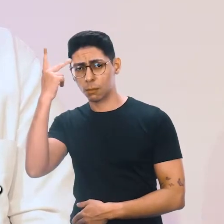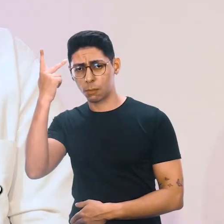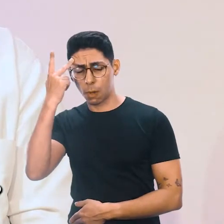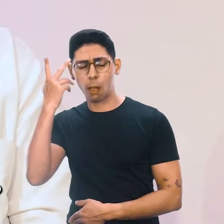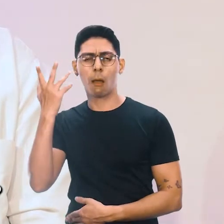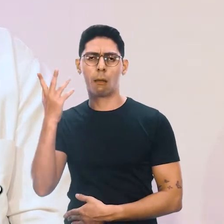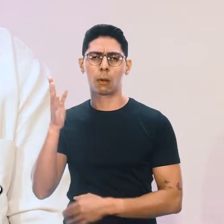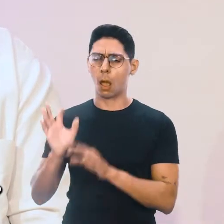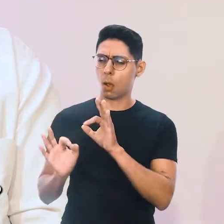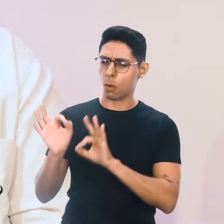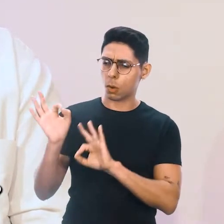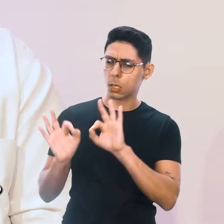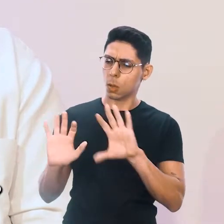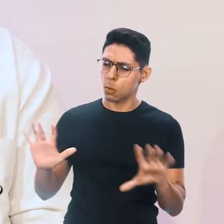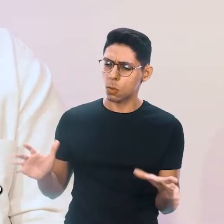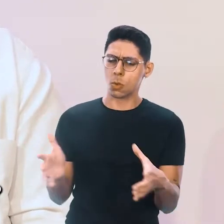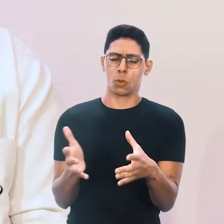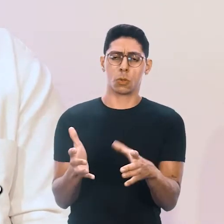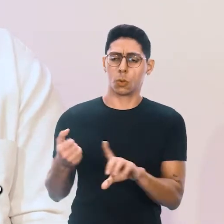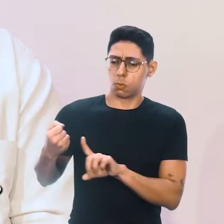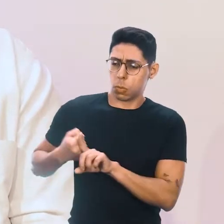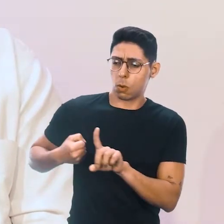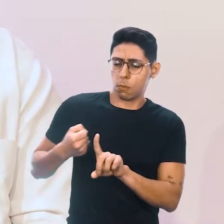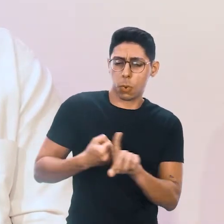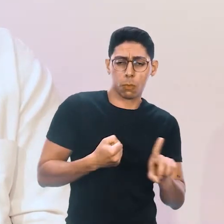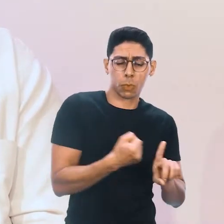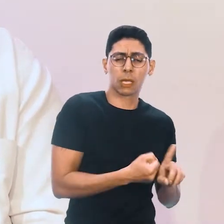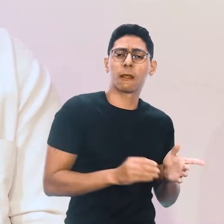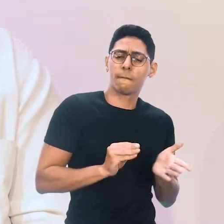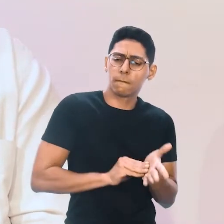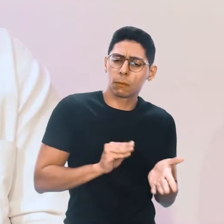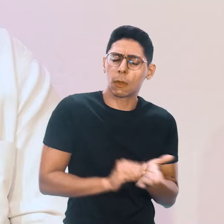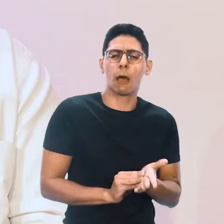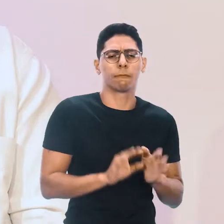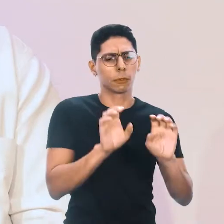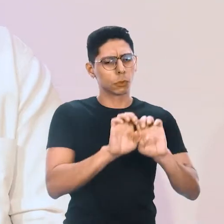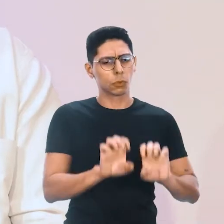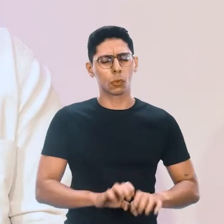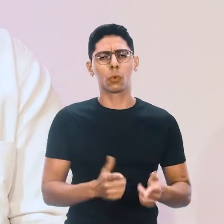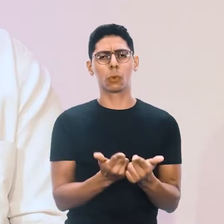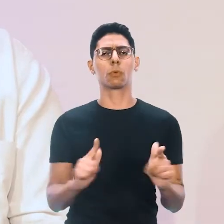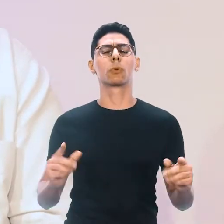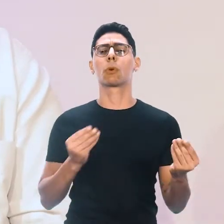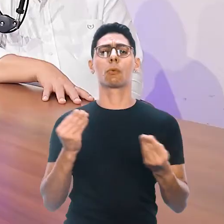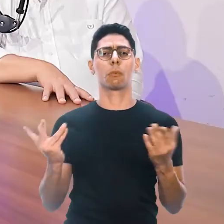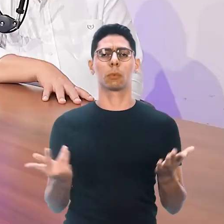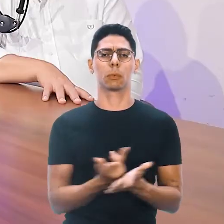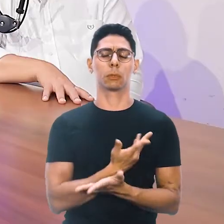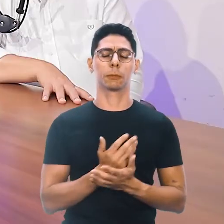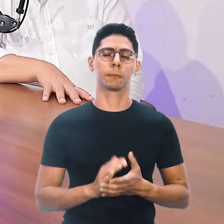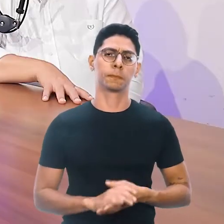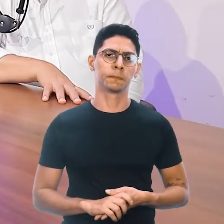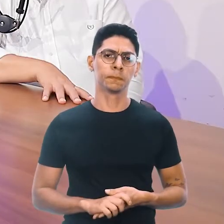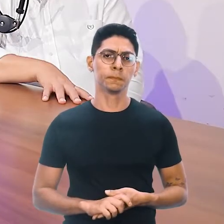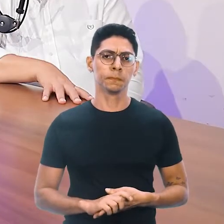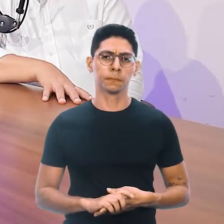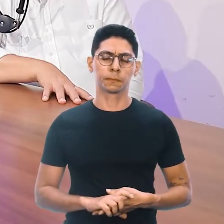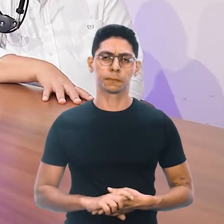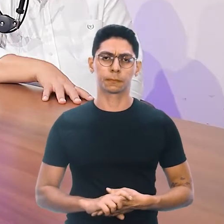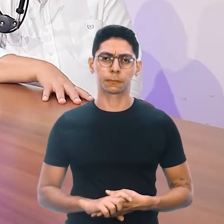desse movimento que ainda nem sequer se reconhecia? Como é que foi esse processo? Conta pra gente.